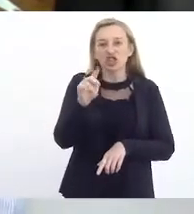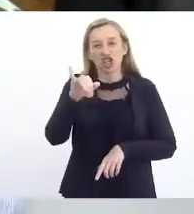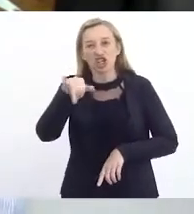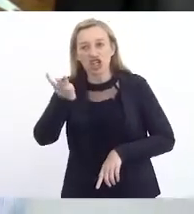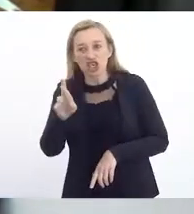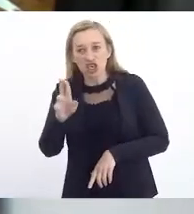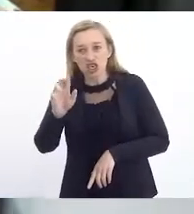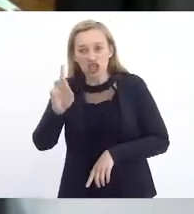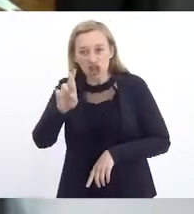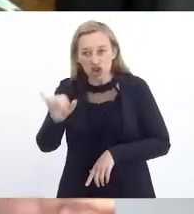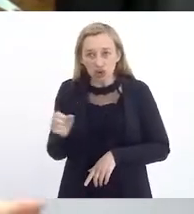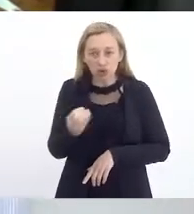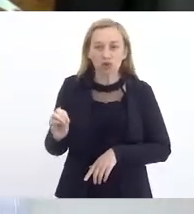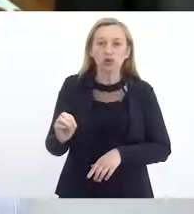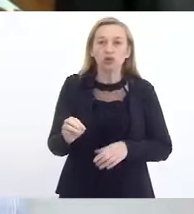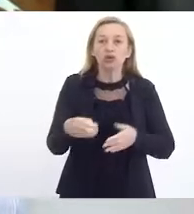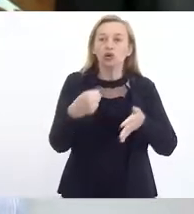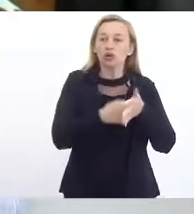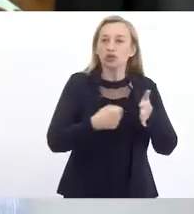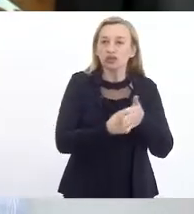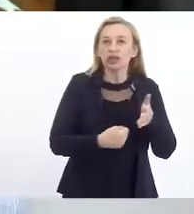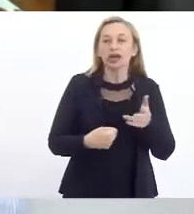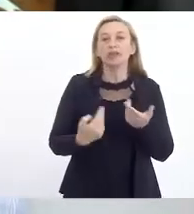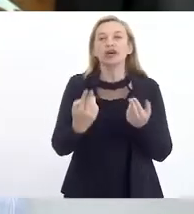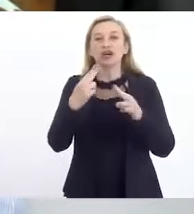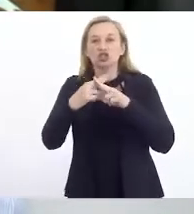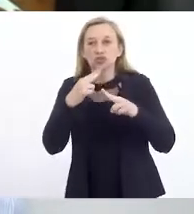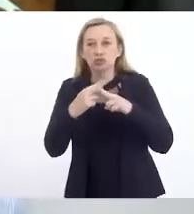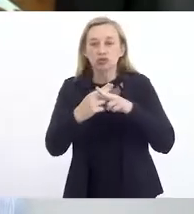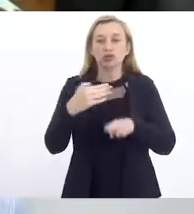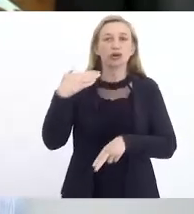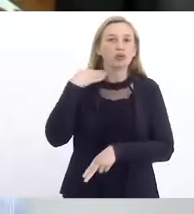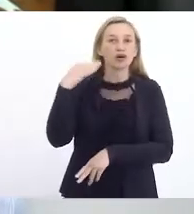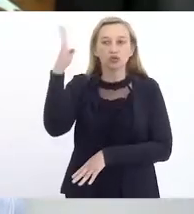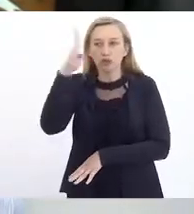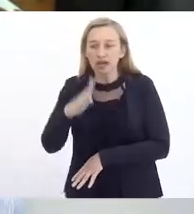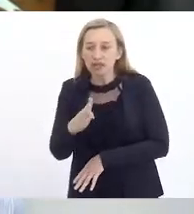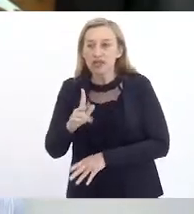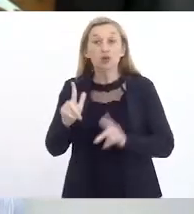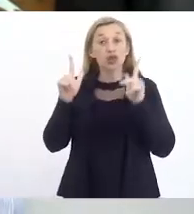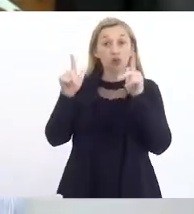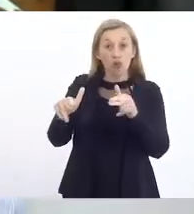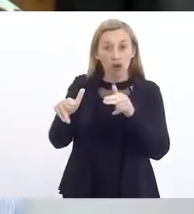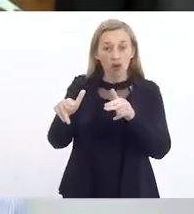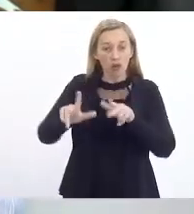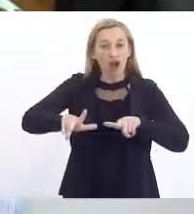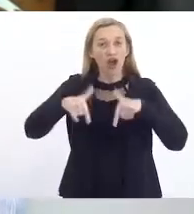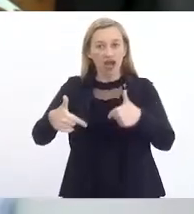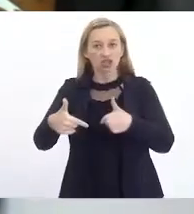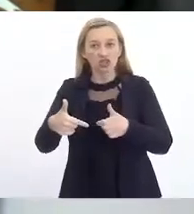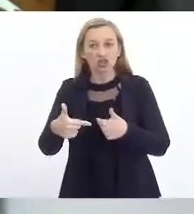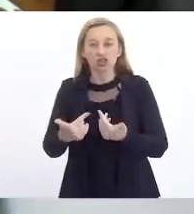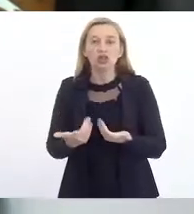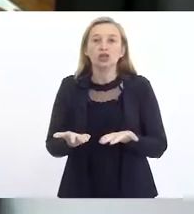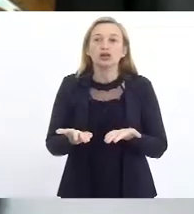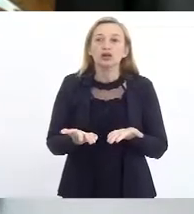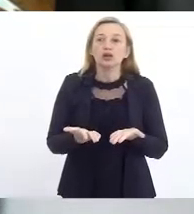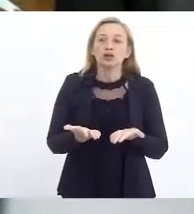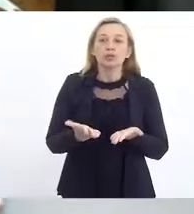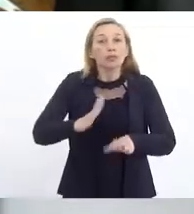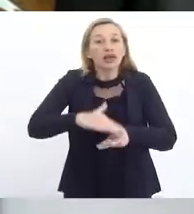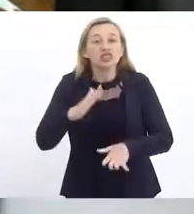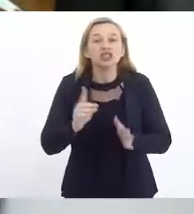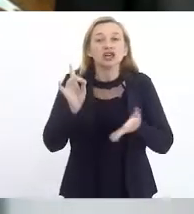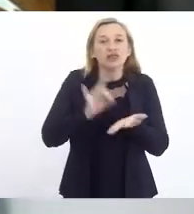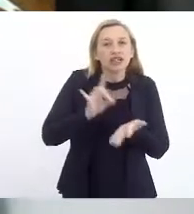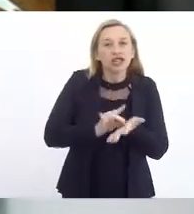mais condizente, brigar para que o Banco do Brasil, Caixa Econômica façam o mesmo, né? Enfim, mas, na